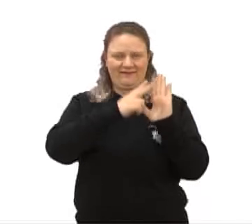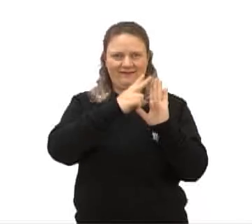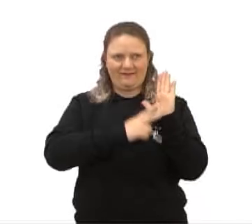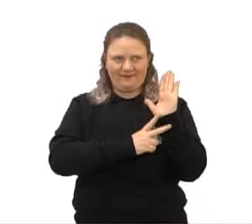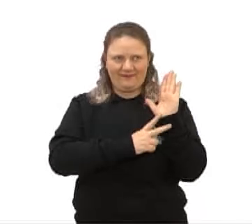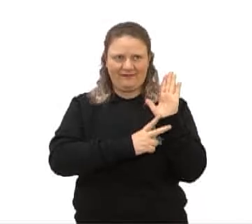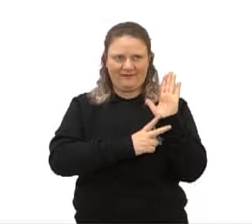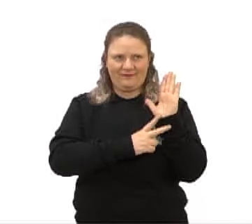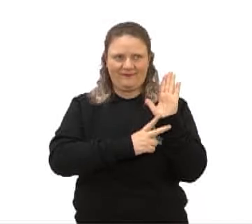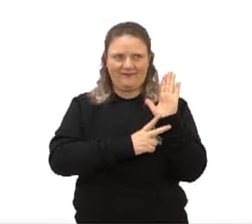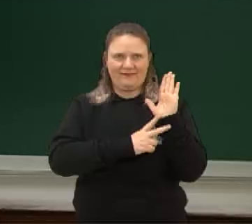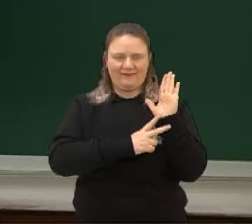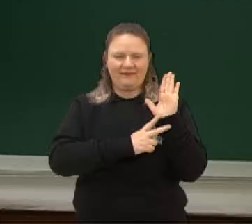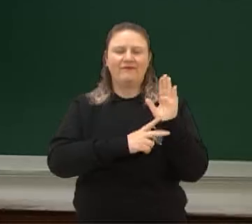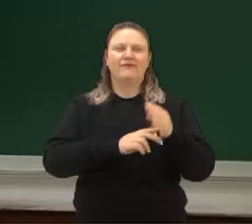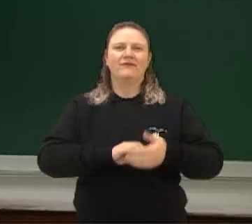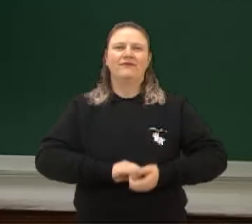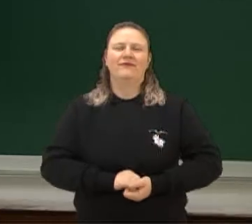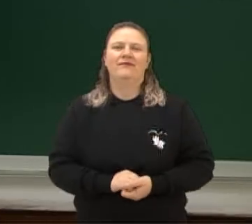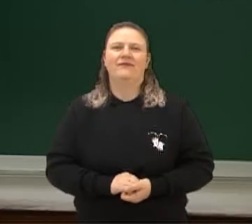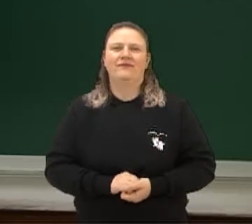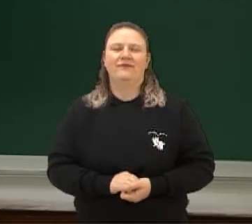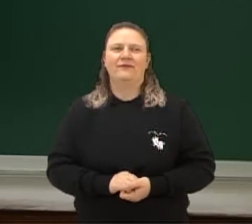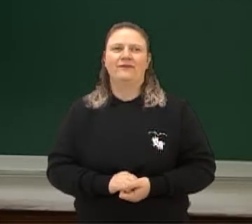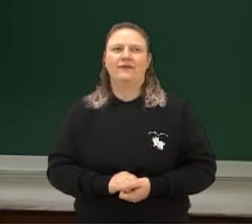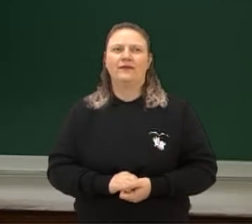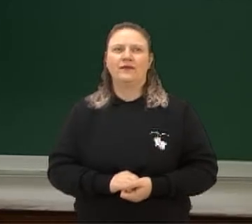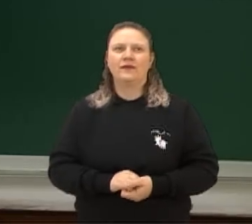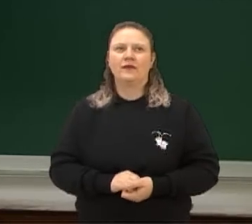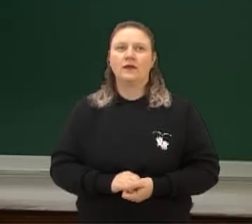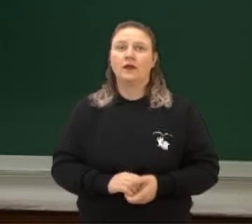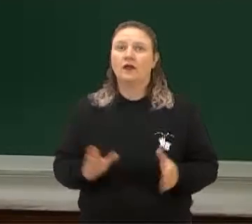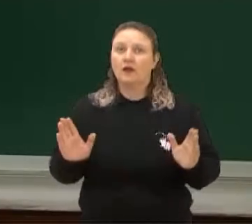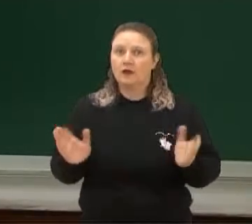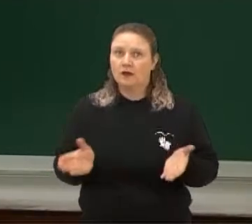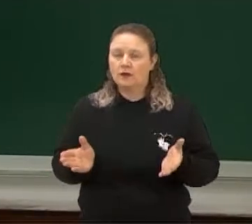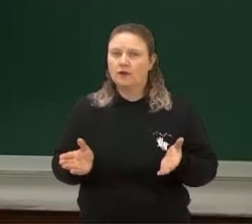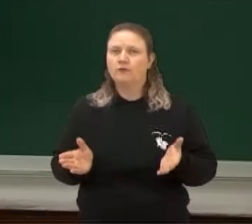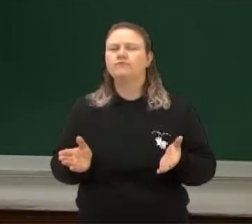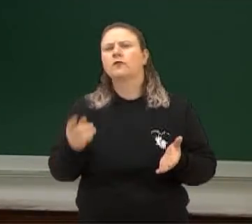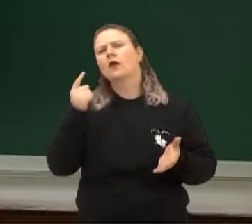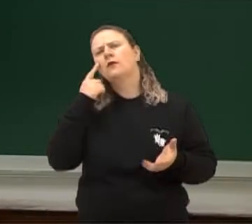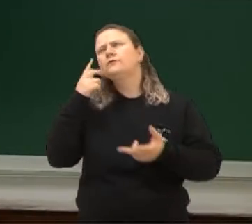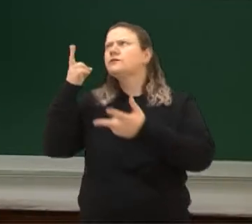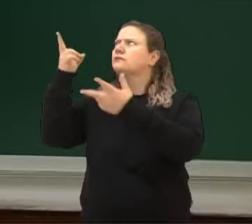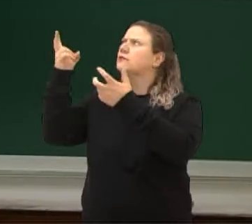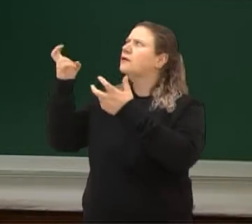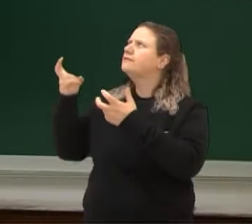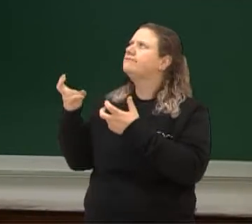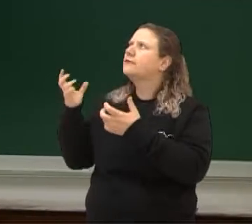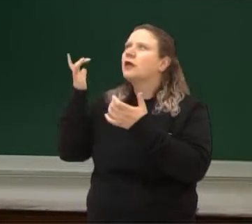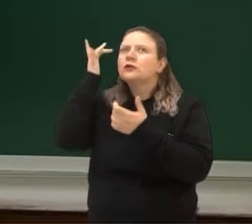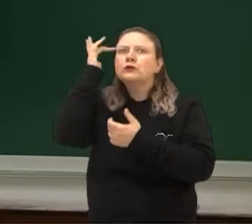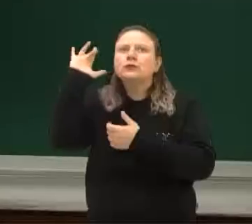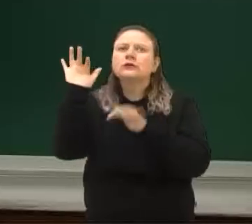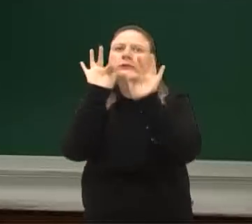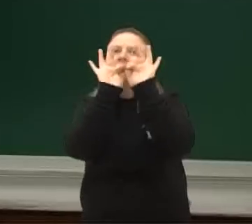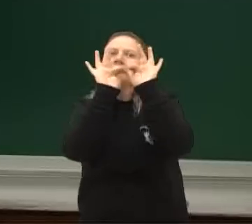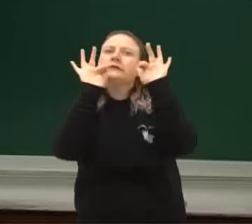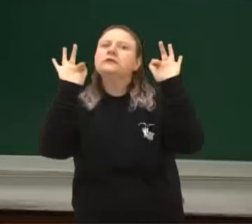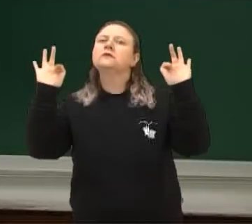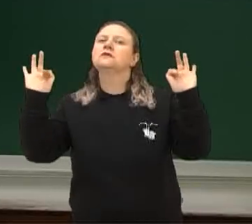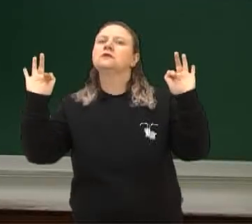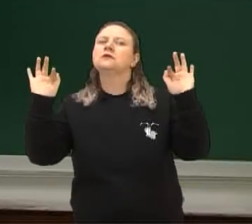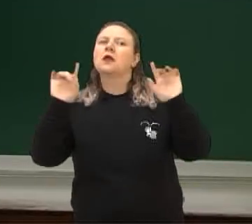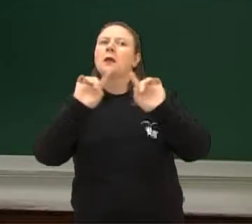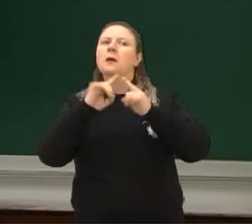come true, a letra H. Letter 8. Veja, às vezes você não sabe toda a frase, mas você sabe